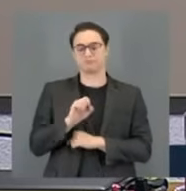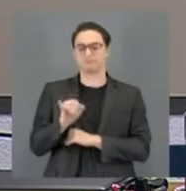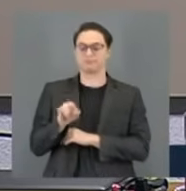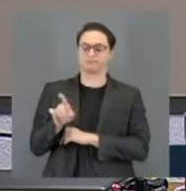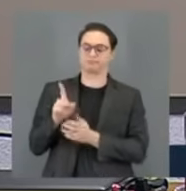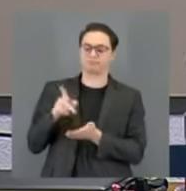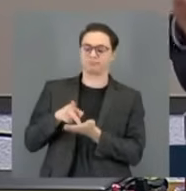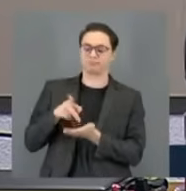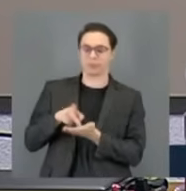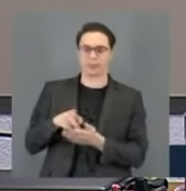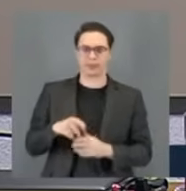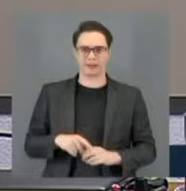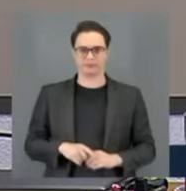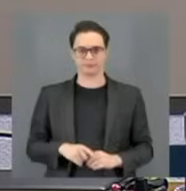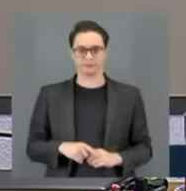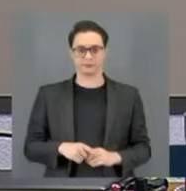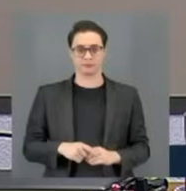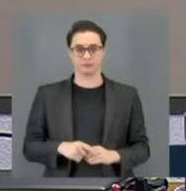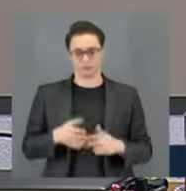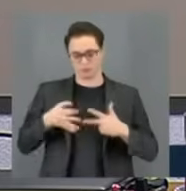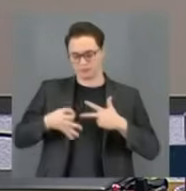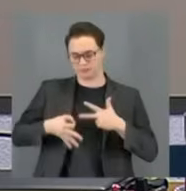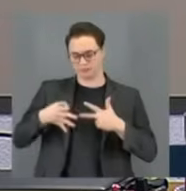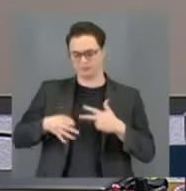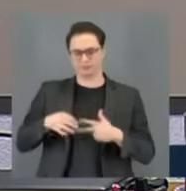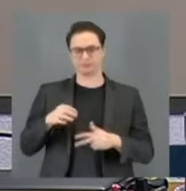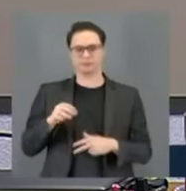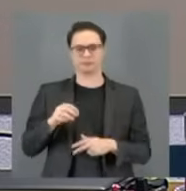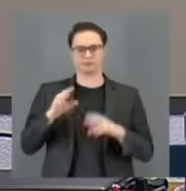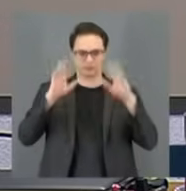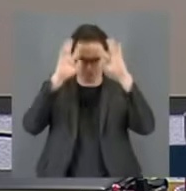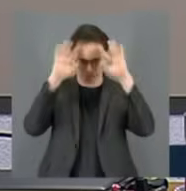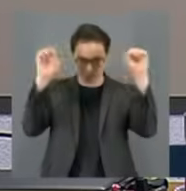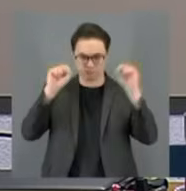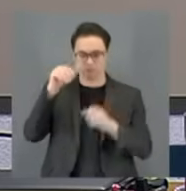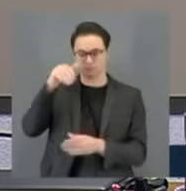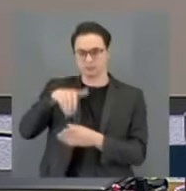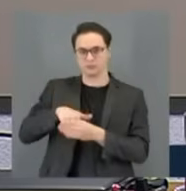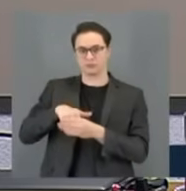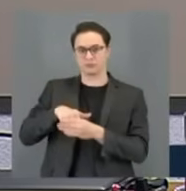No início desse ano, o TSE anunciou a criação do Centro